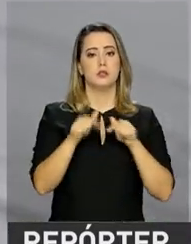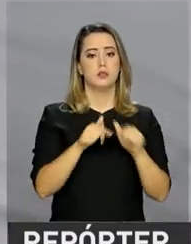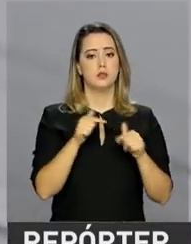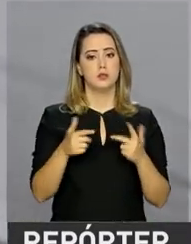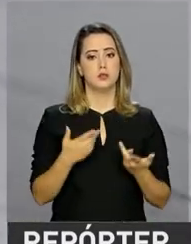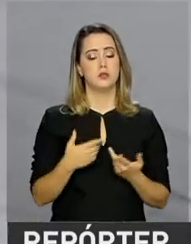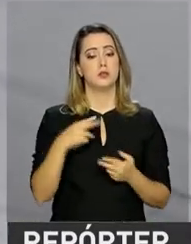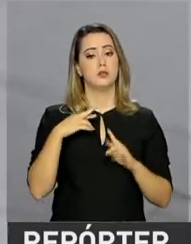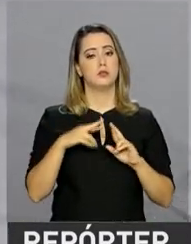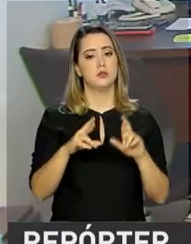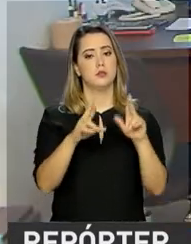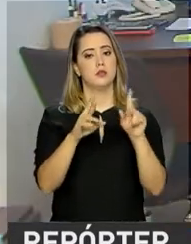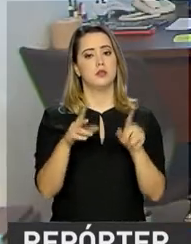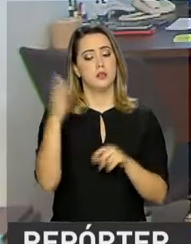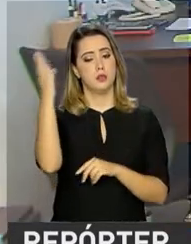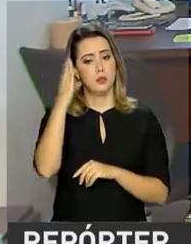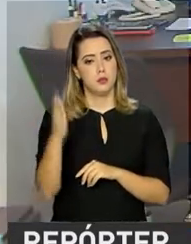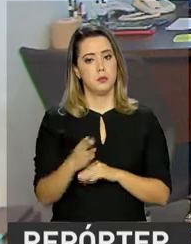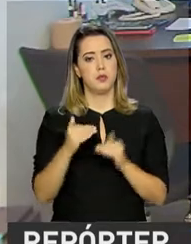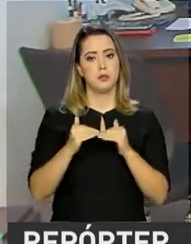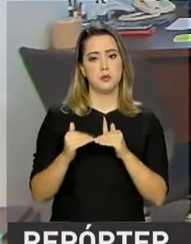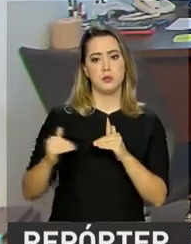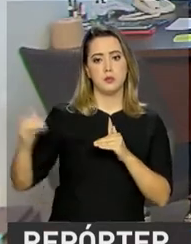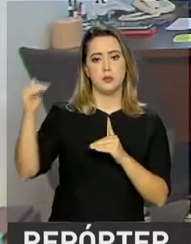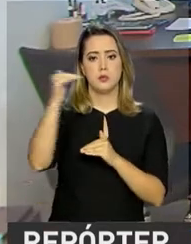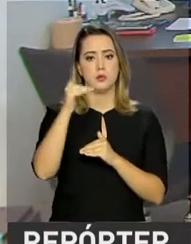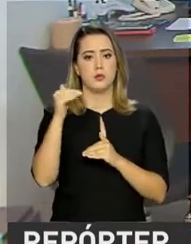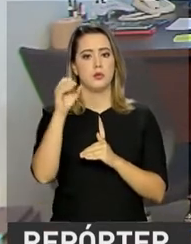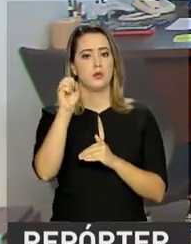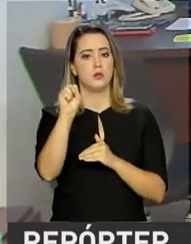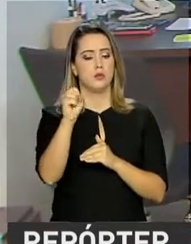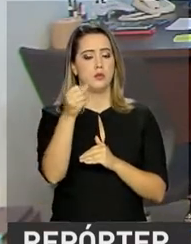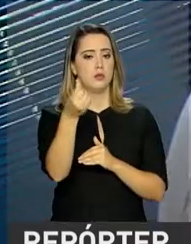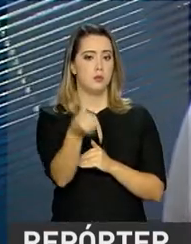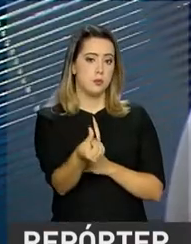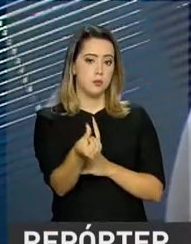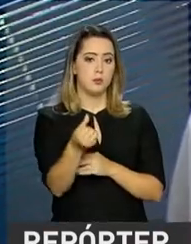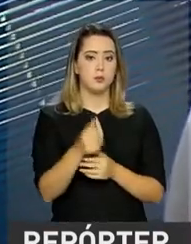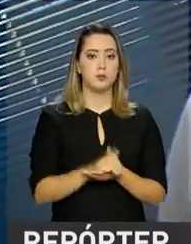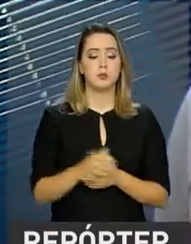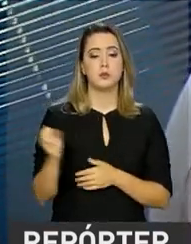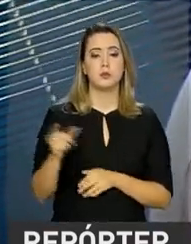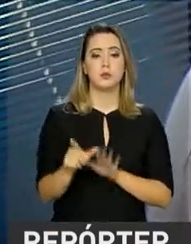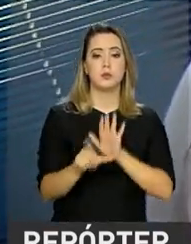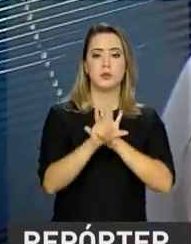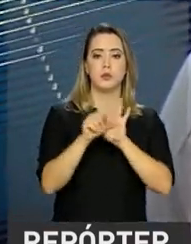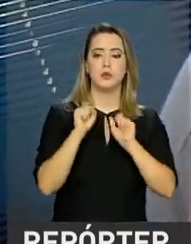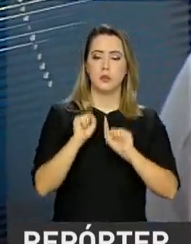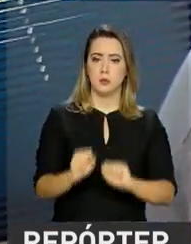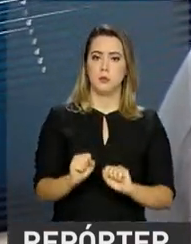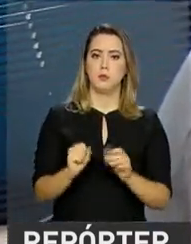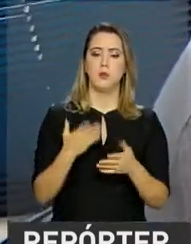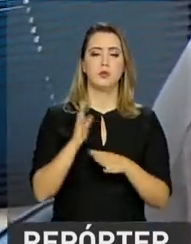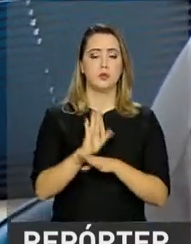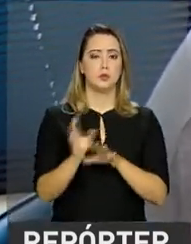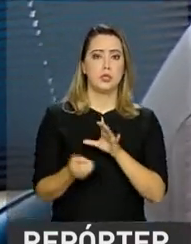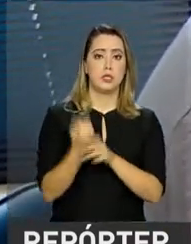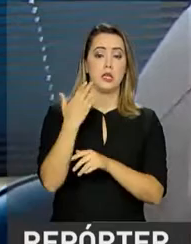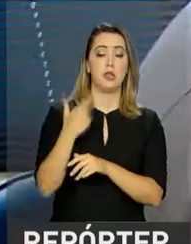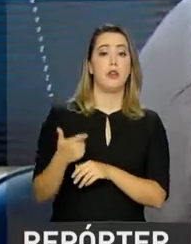trabalhista, a expectativa é que o país suba para a posição 86. A nova lei tem potencial para